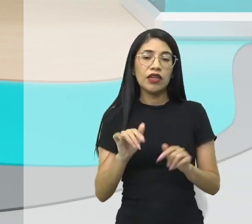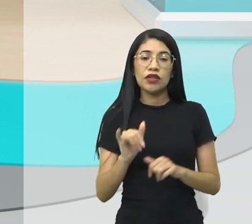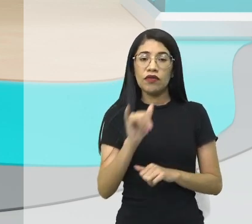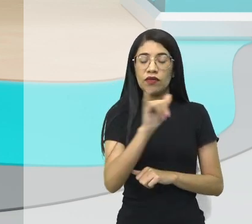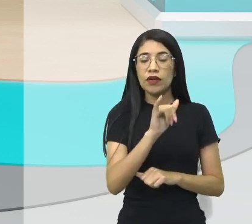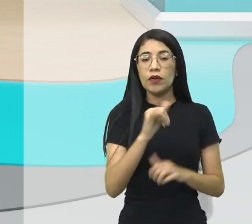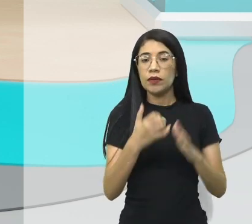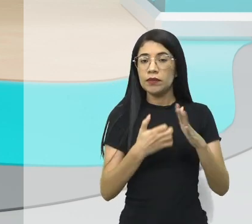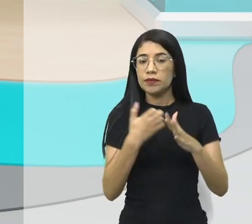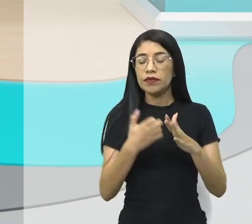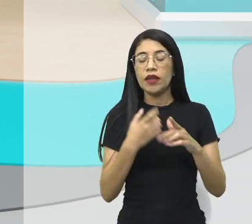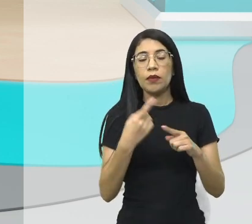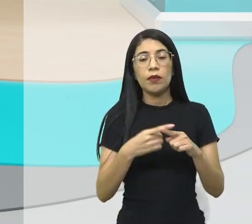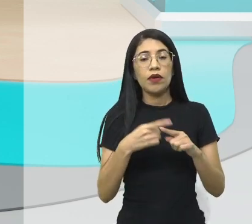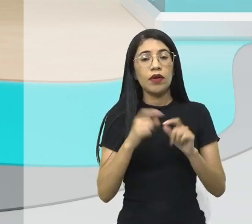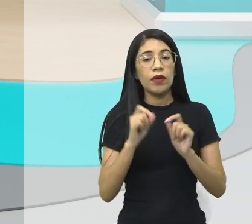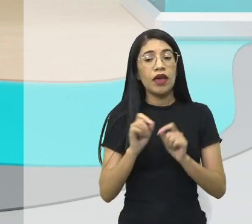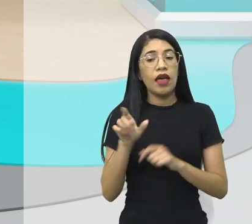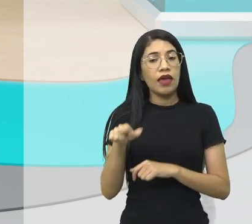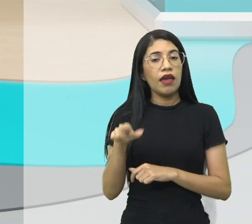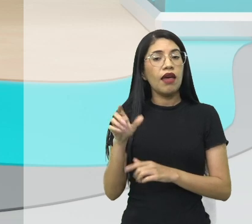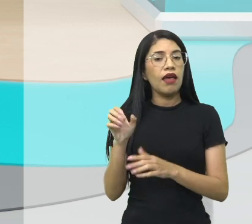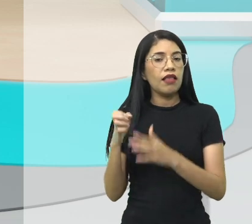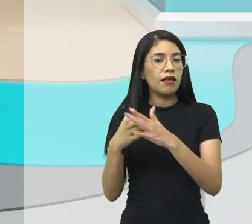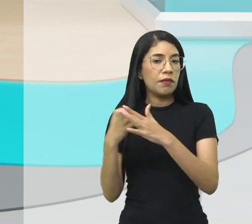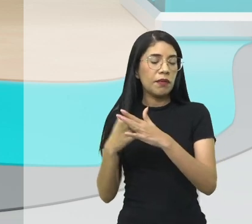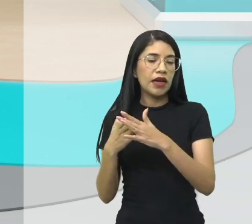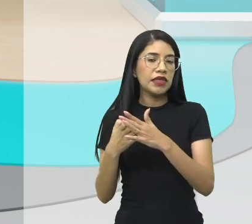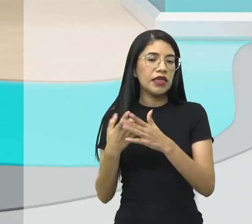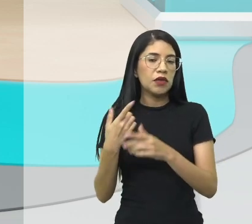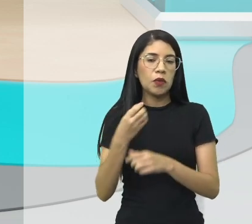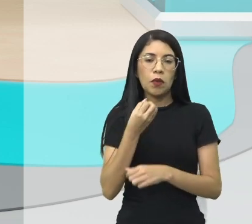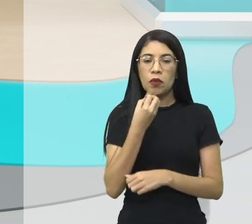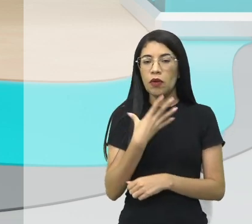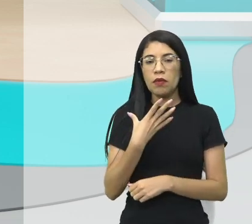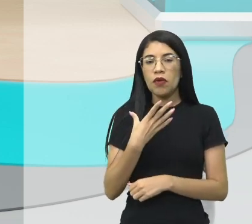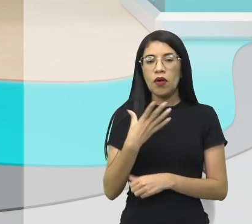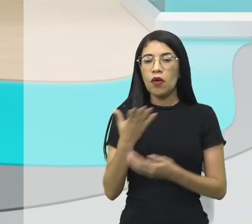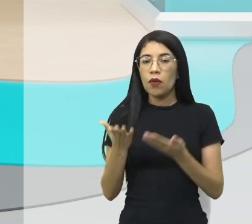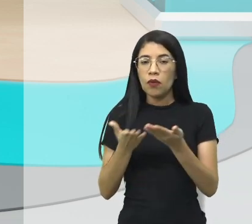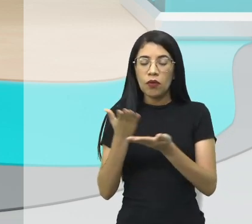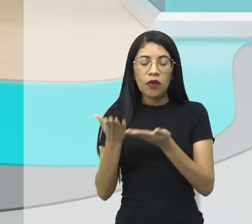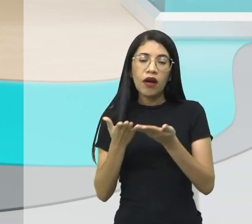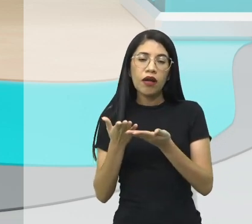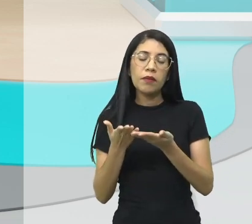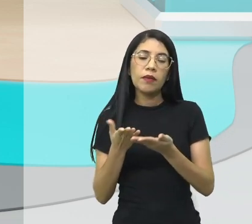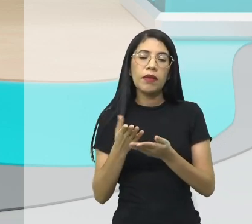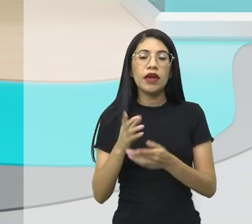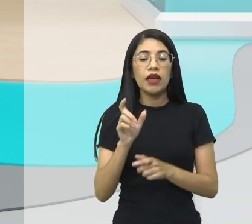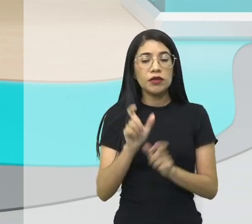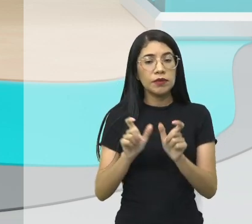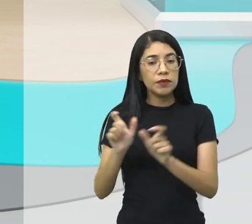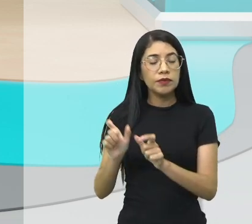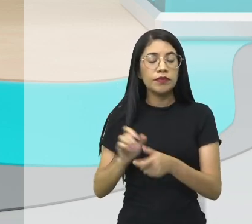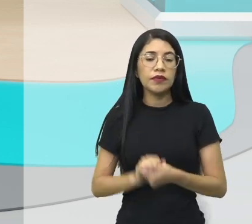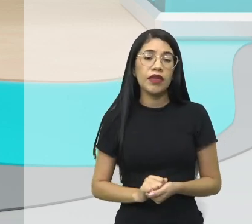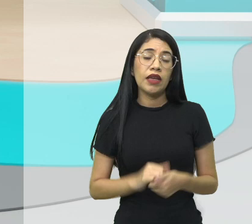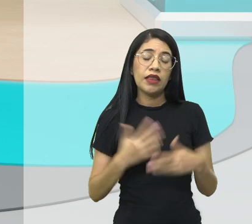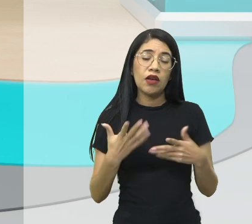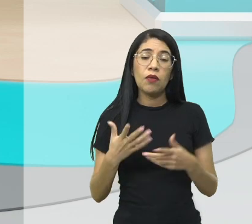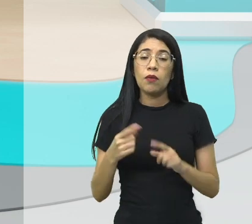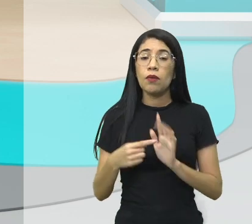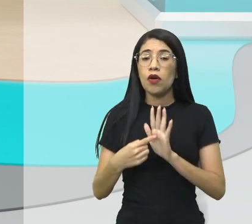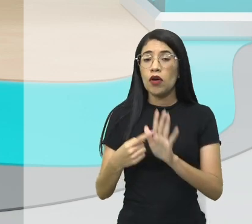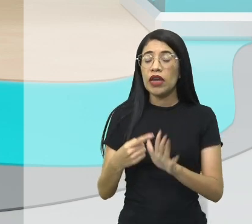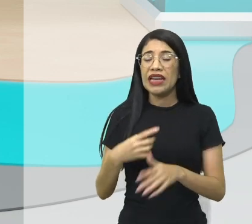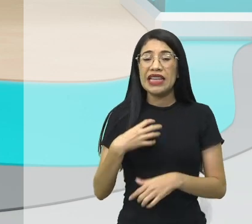porque já mostrou que não trata bem os seus clientes, né? Então, ele deixa lá isso bem claro, que ele está o quê?